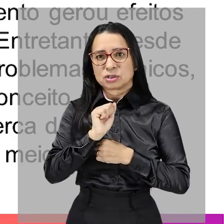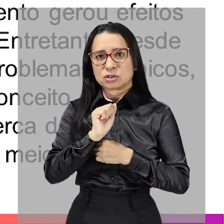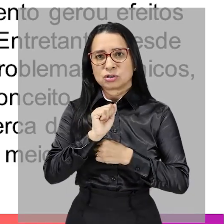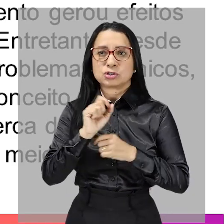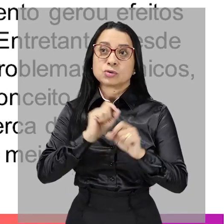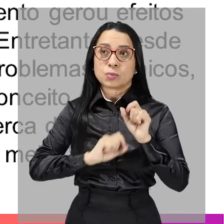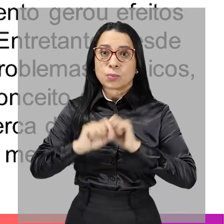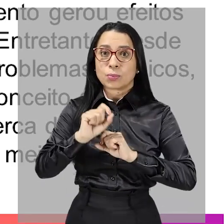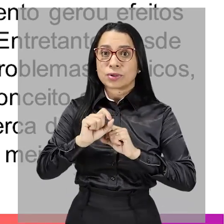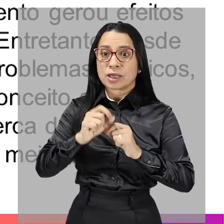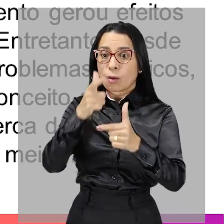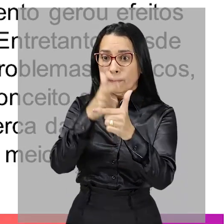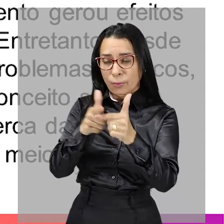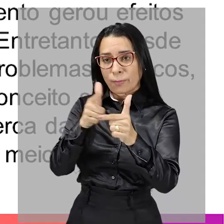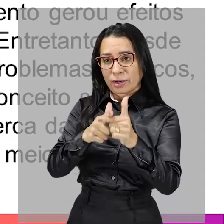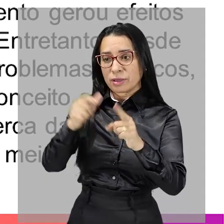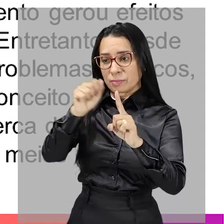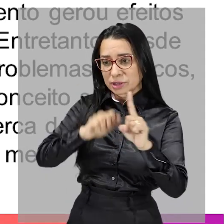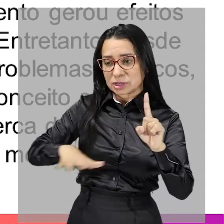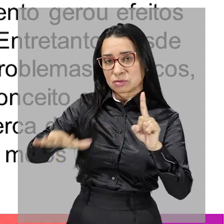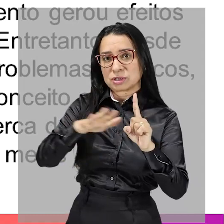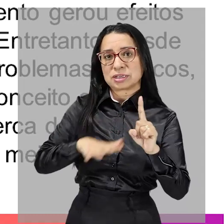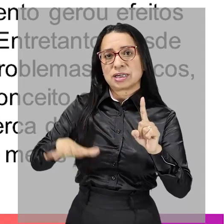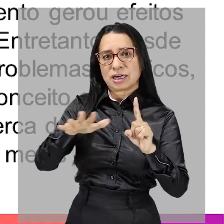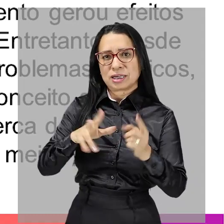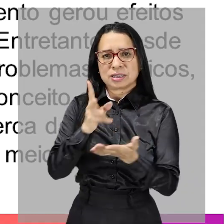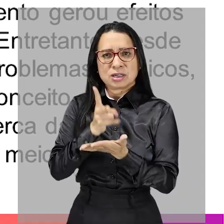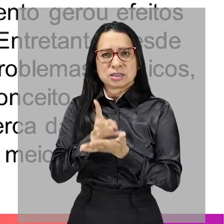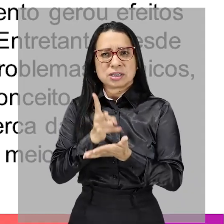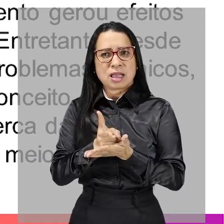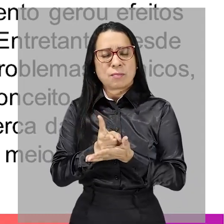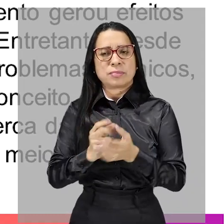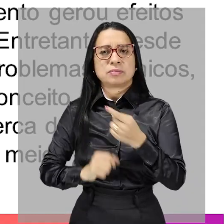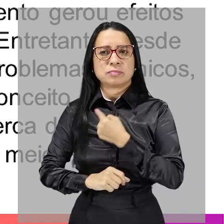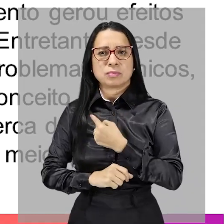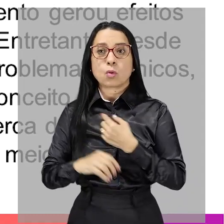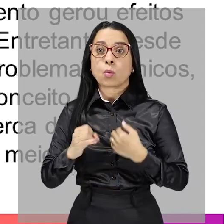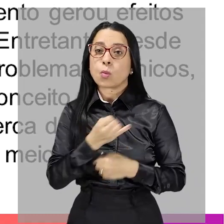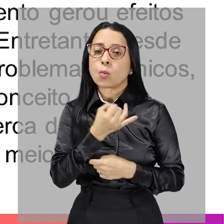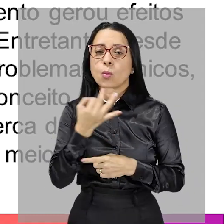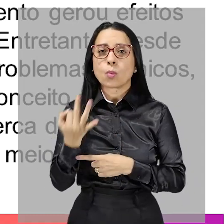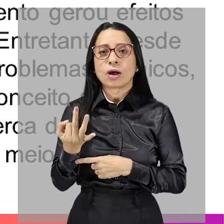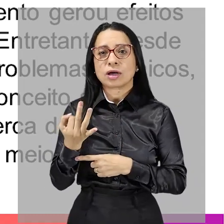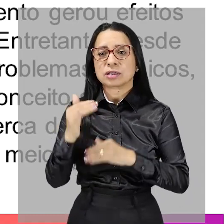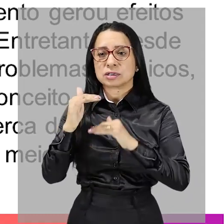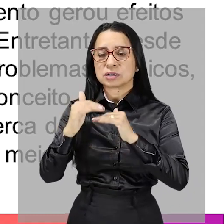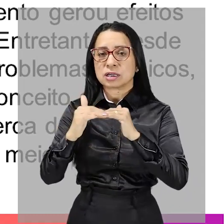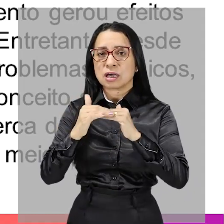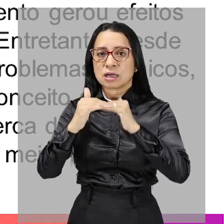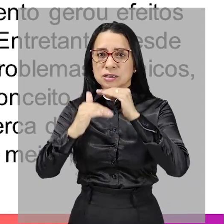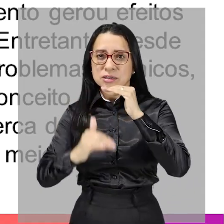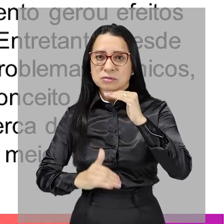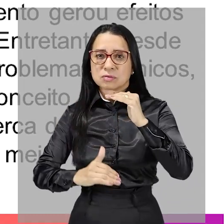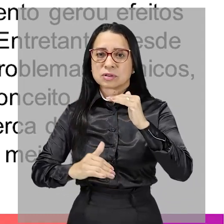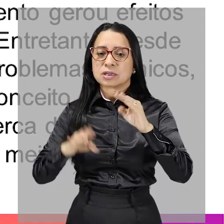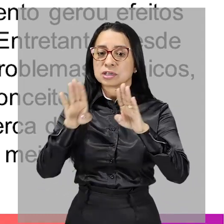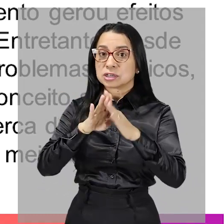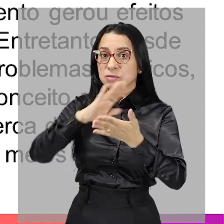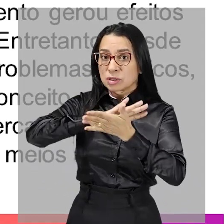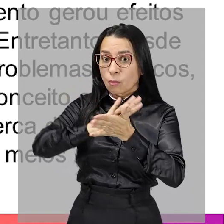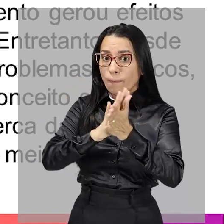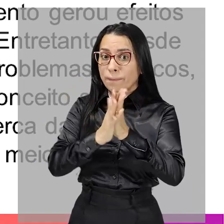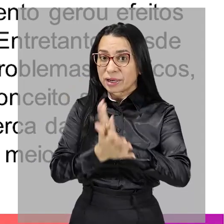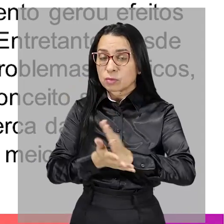problemas sociais, problemas crônicos. Quais foram eles? A desigualdade e o preconceito